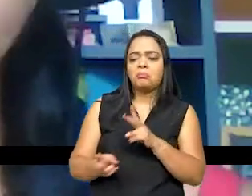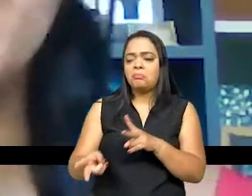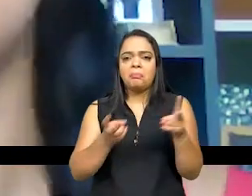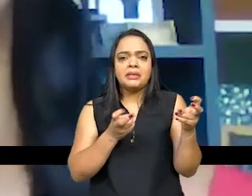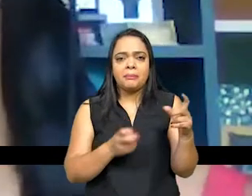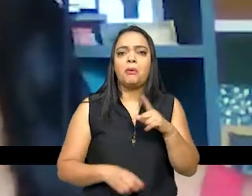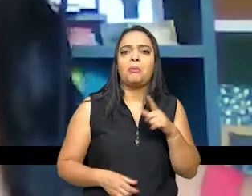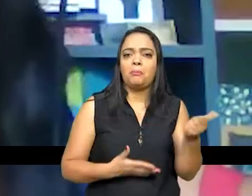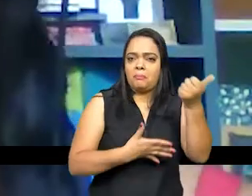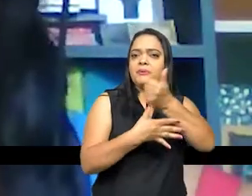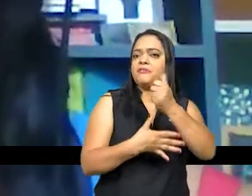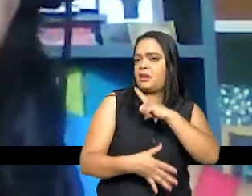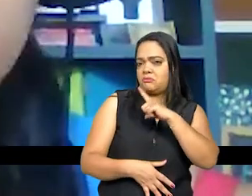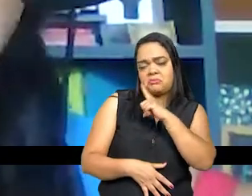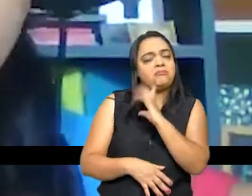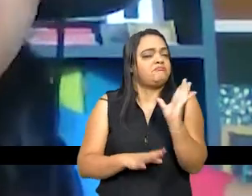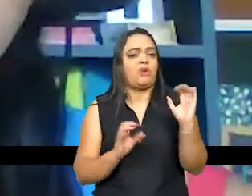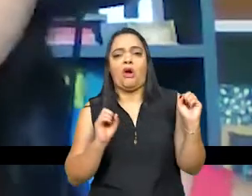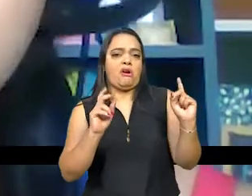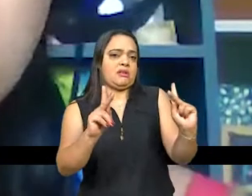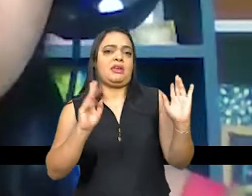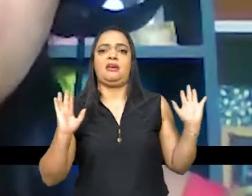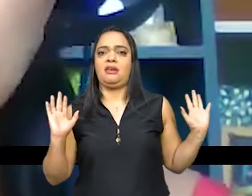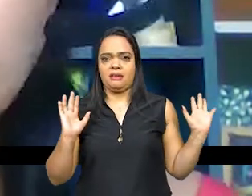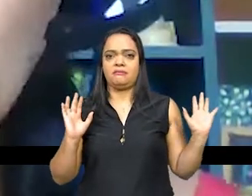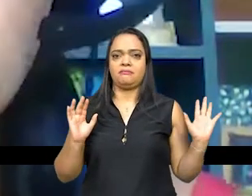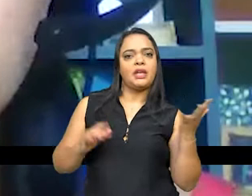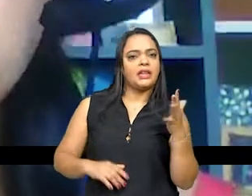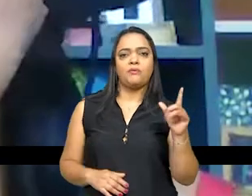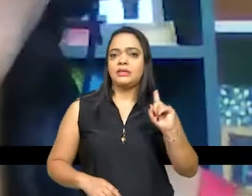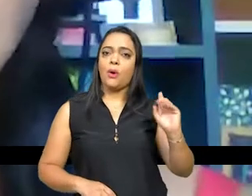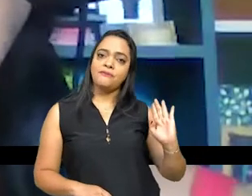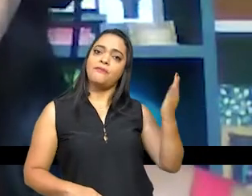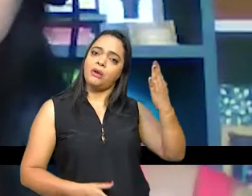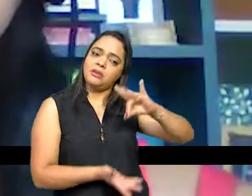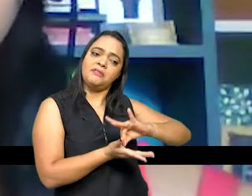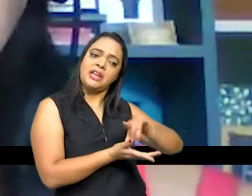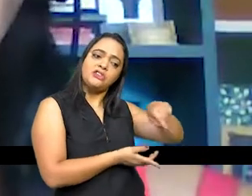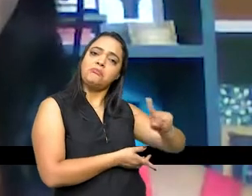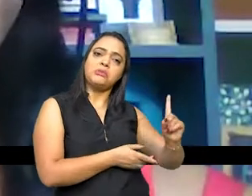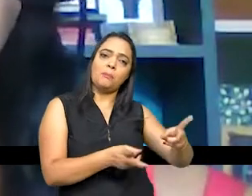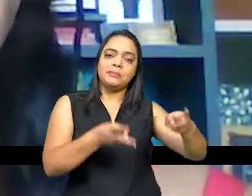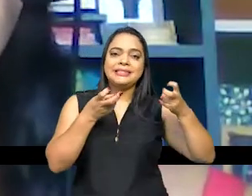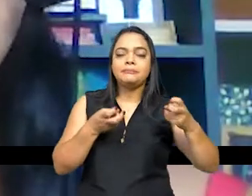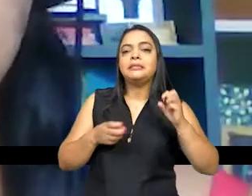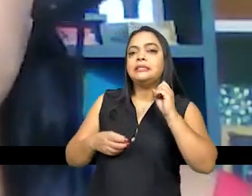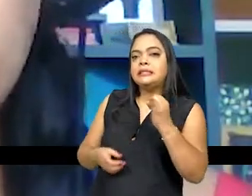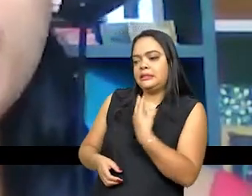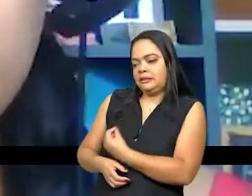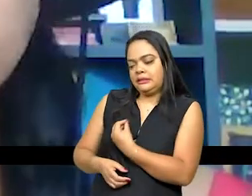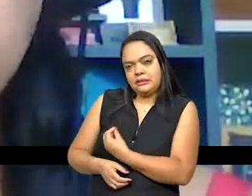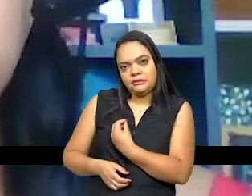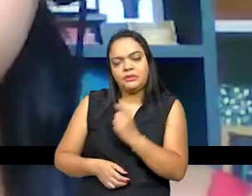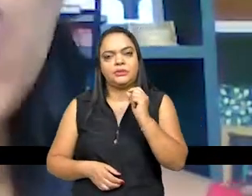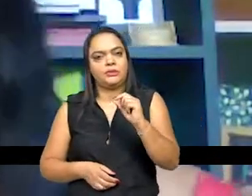percebido seus privilégios. Isso é genuíno, isso não necessariamente é hipócrita. Mas se ela vive numa sociedade